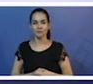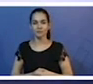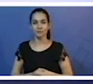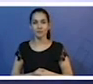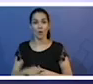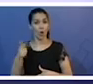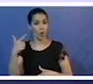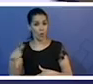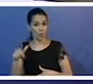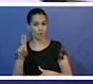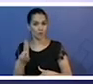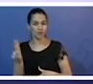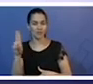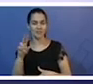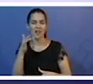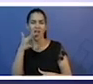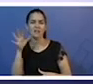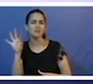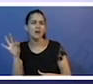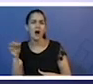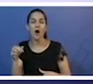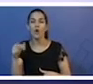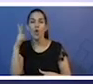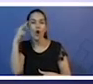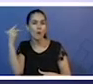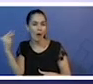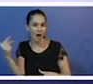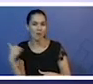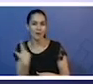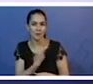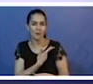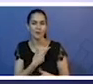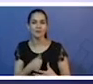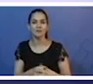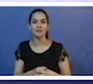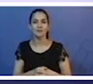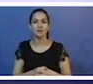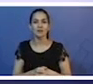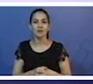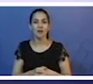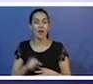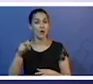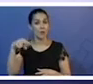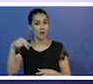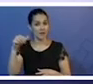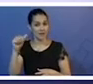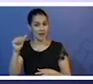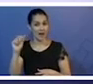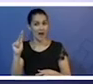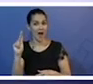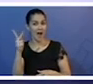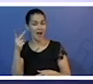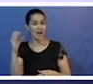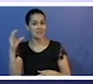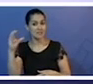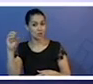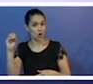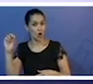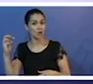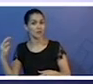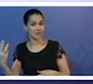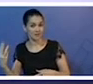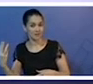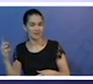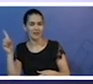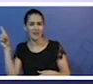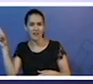Uma outra utilização de um sal muito comum é o bicarbonato de sódio. Ele faz parte da composição dos fermentos